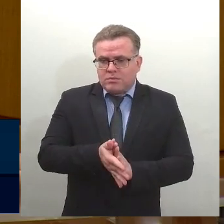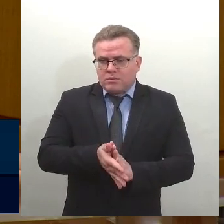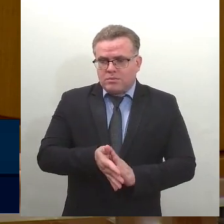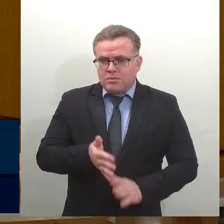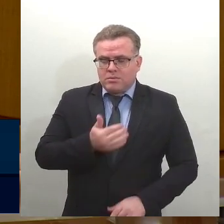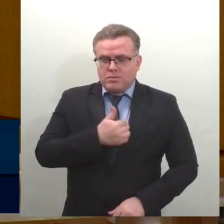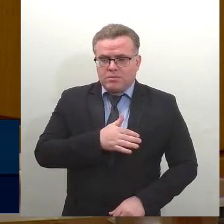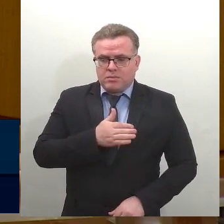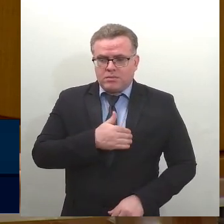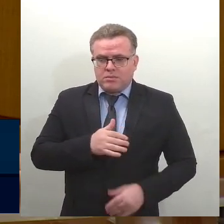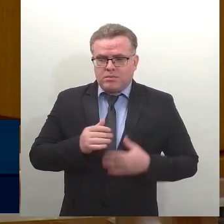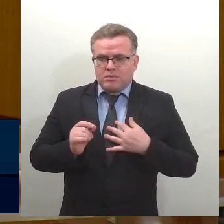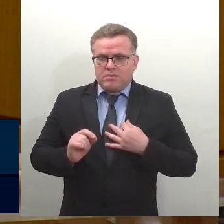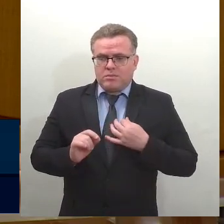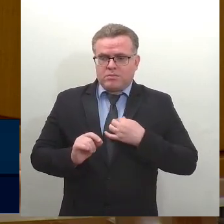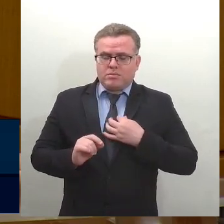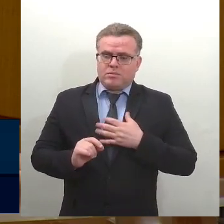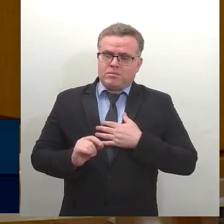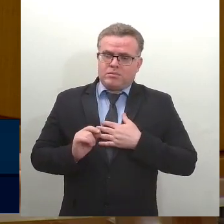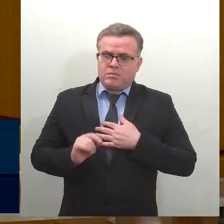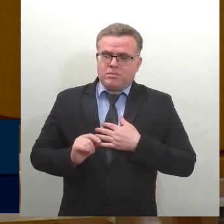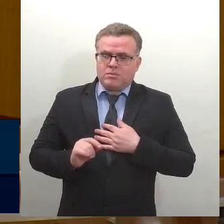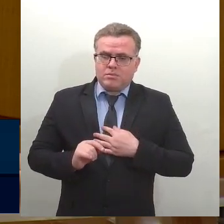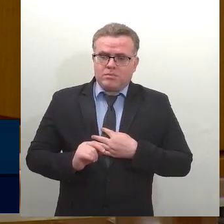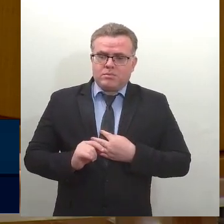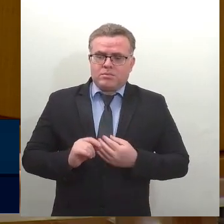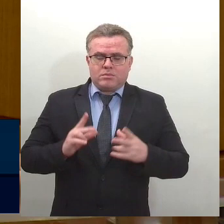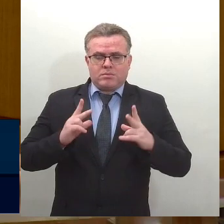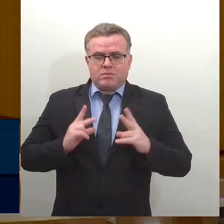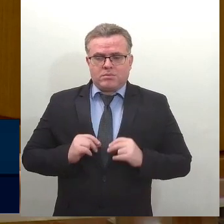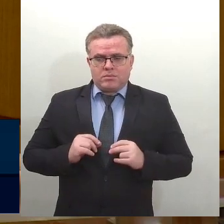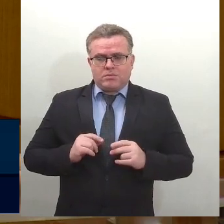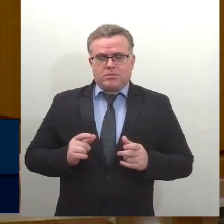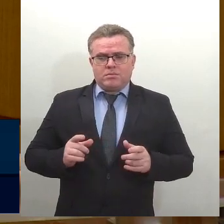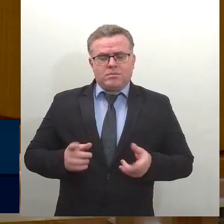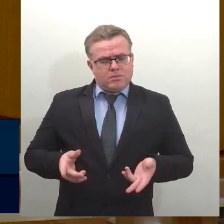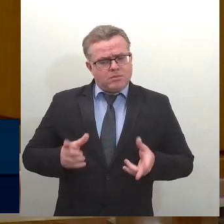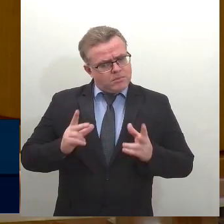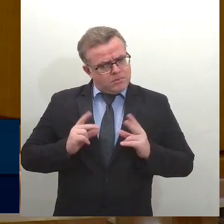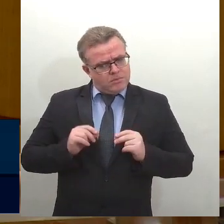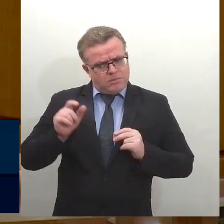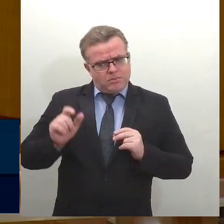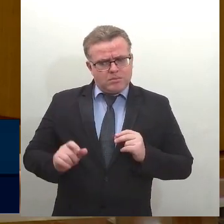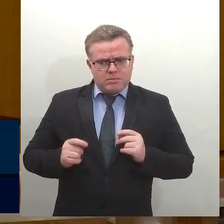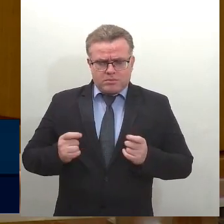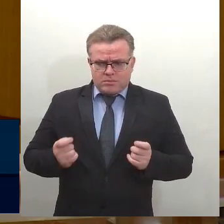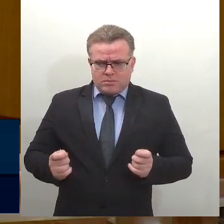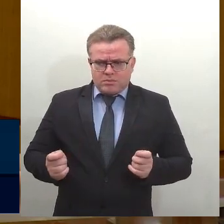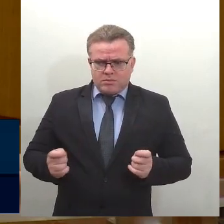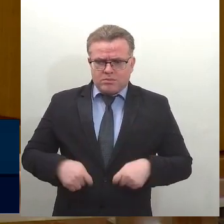vilipendiada, desmerecida, desqualificada, difamada. E sempre